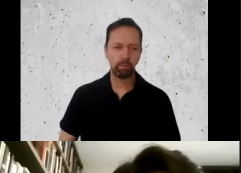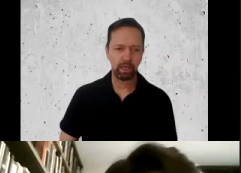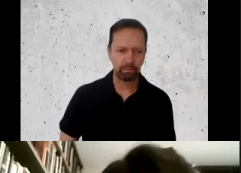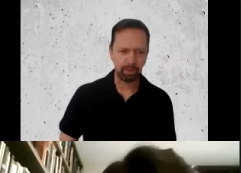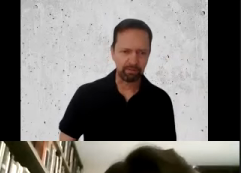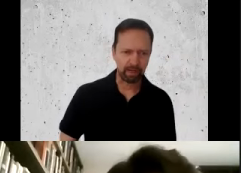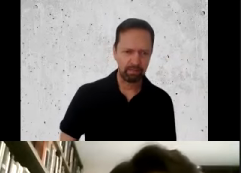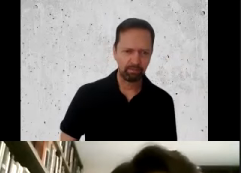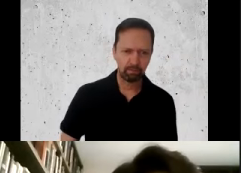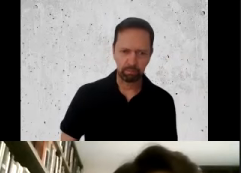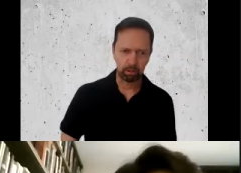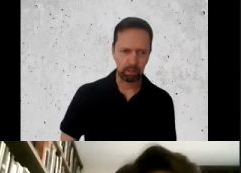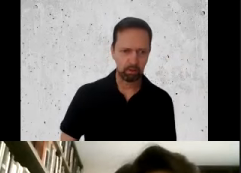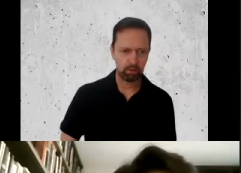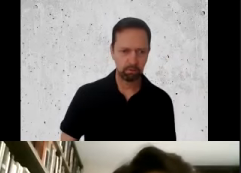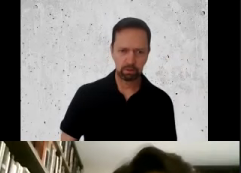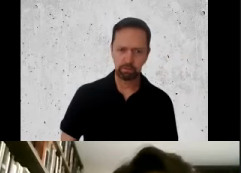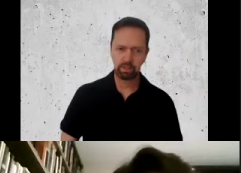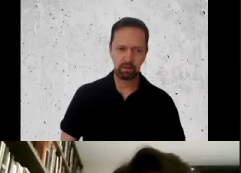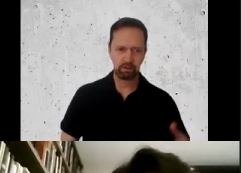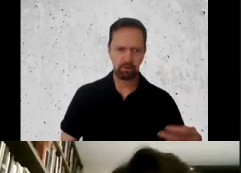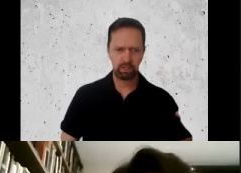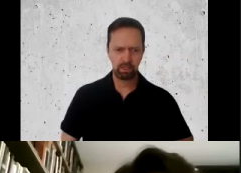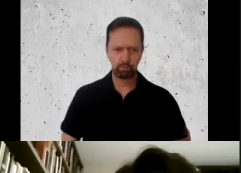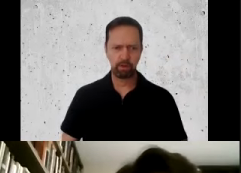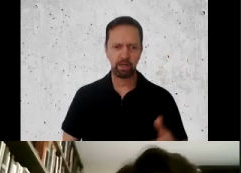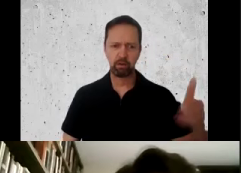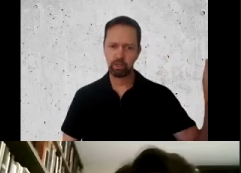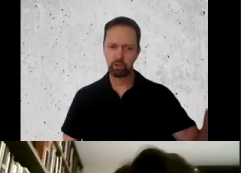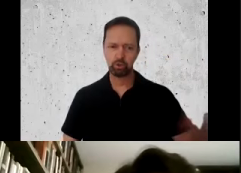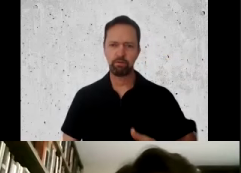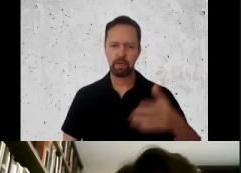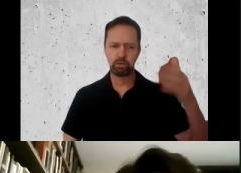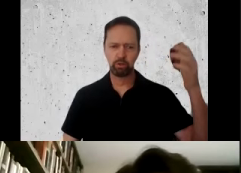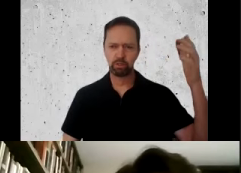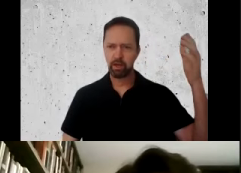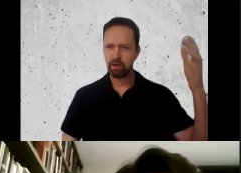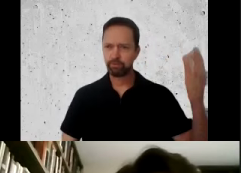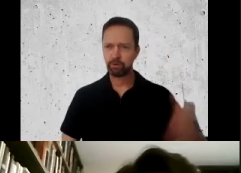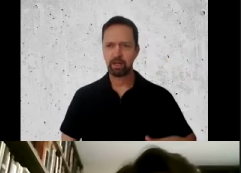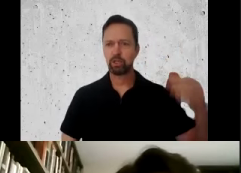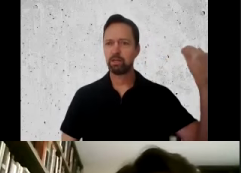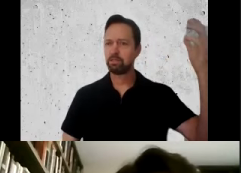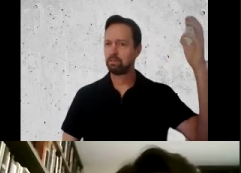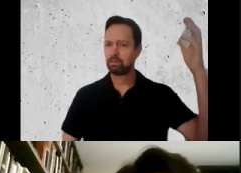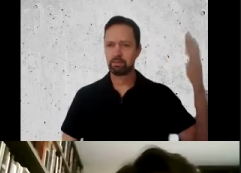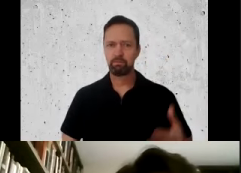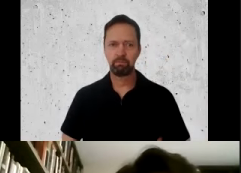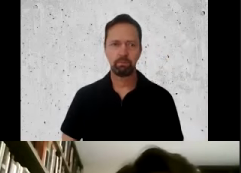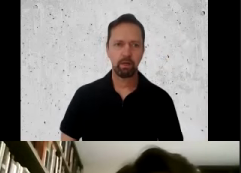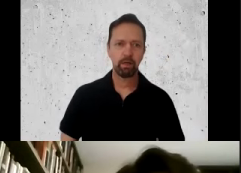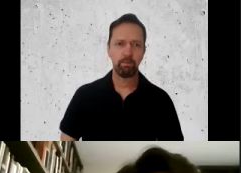tipo de companhia privada, partly owned, subsidiaries, private equity, joint ventures,